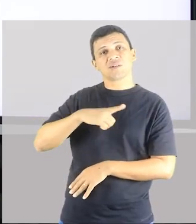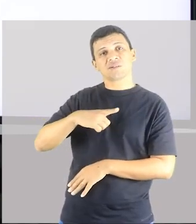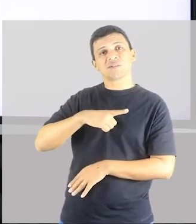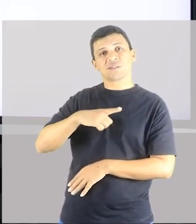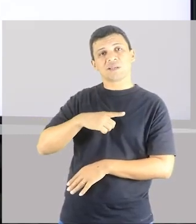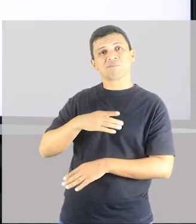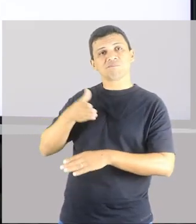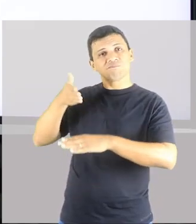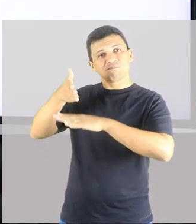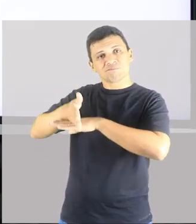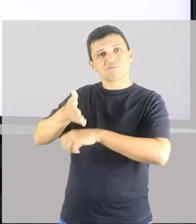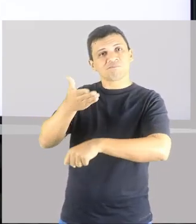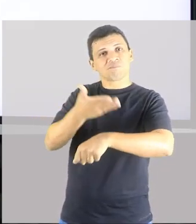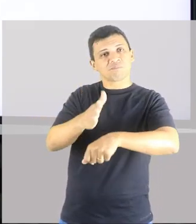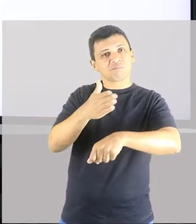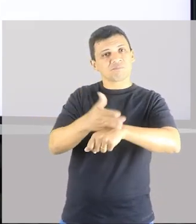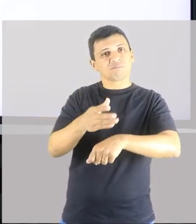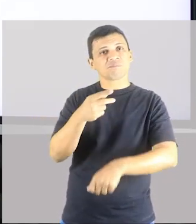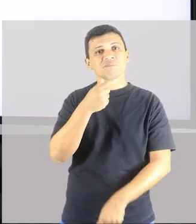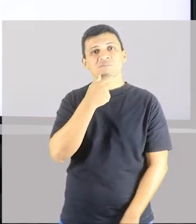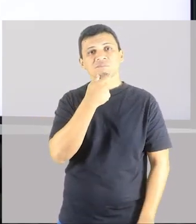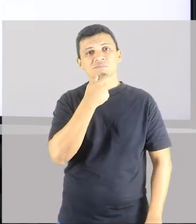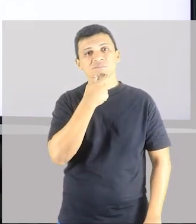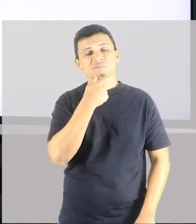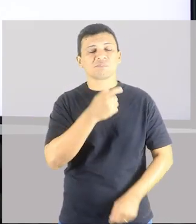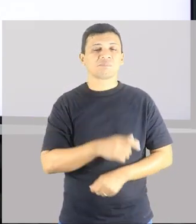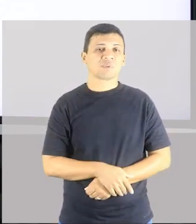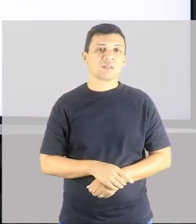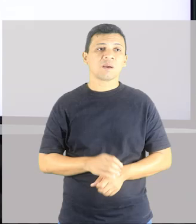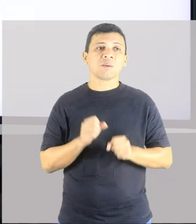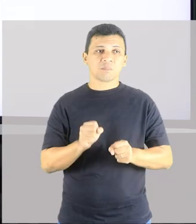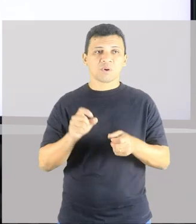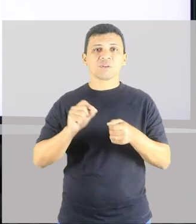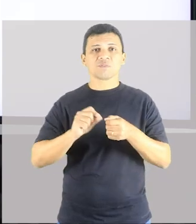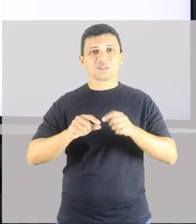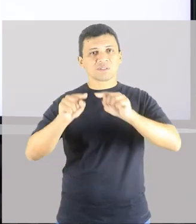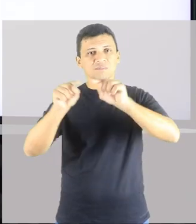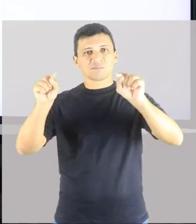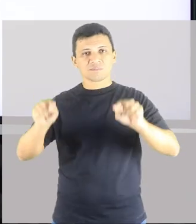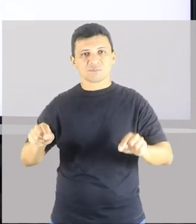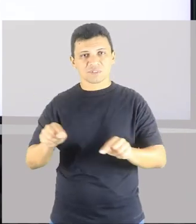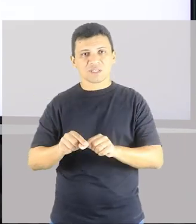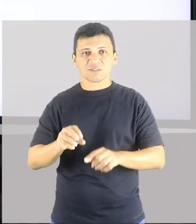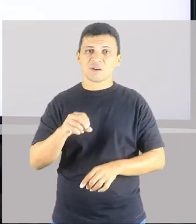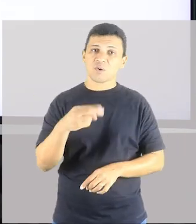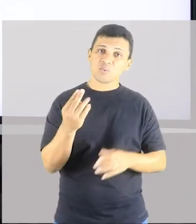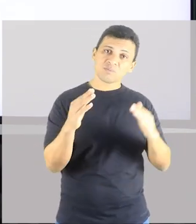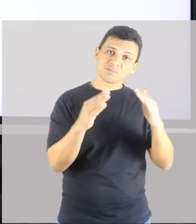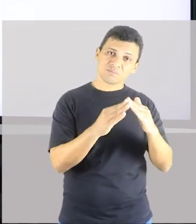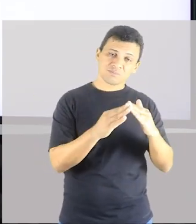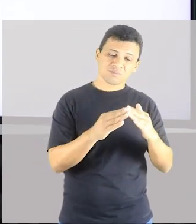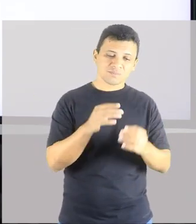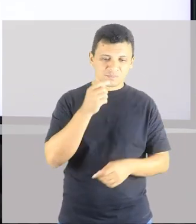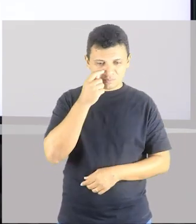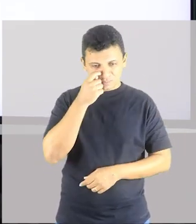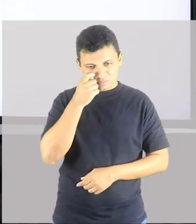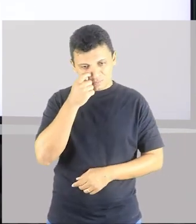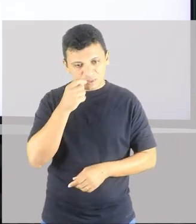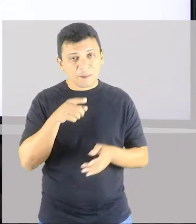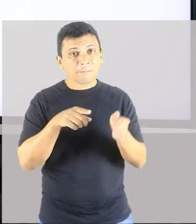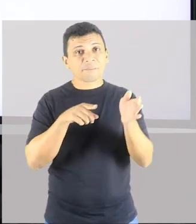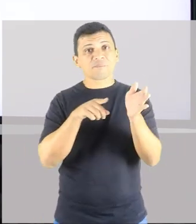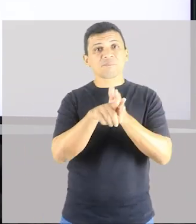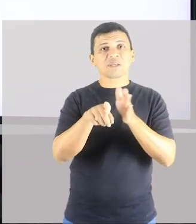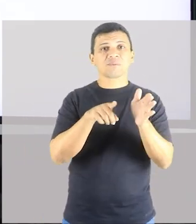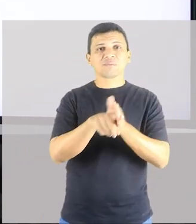disponíveis para você praticar o seu inglês. Você pode fazer isso em sala, tá bom? Ou em casa. Aqui eu tenho alguns exercícios,